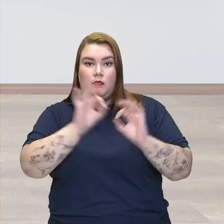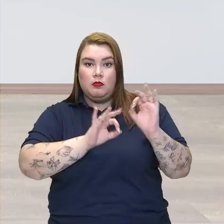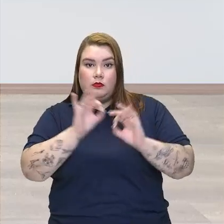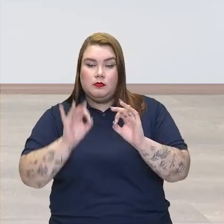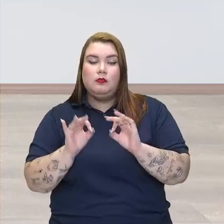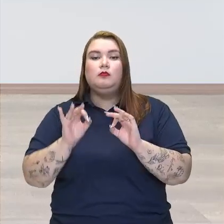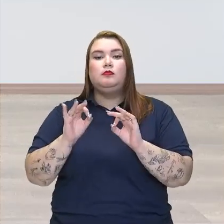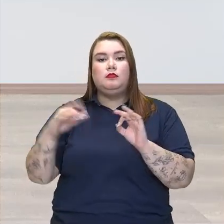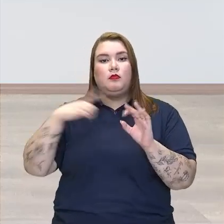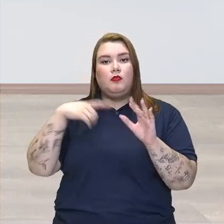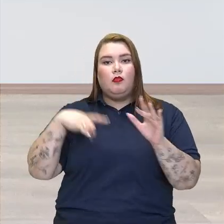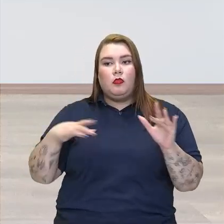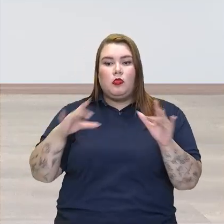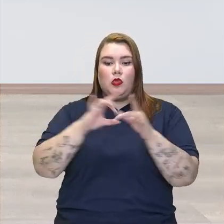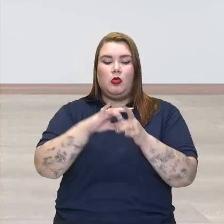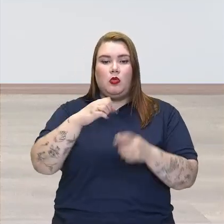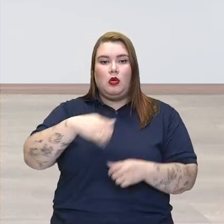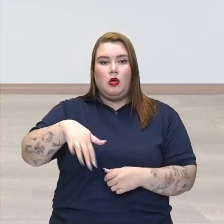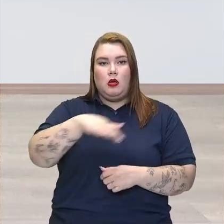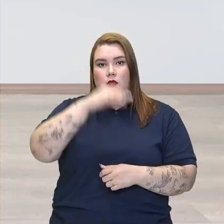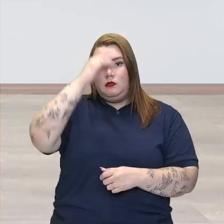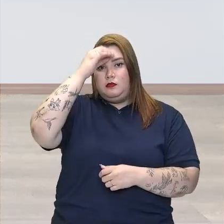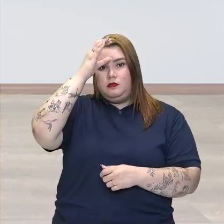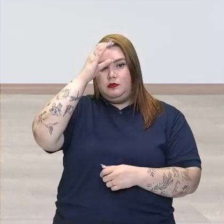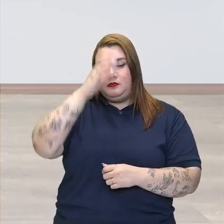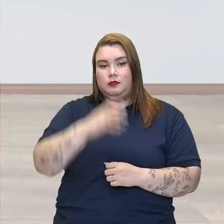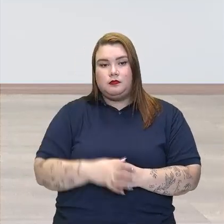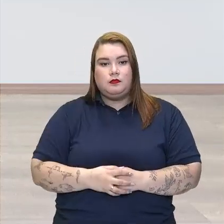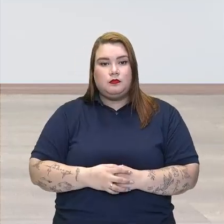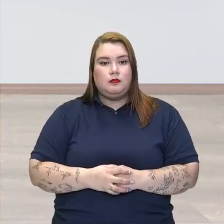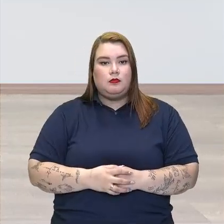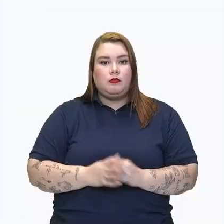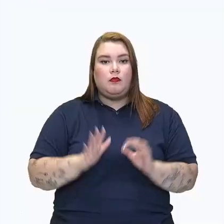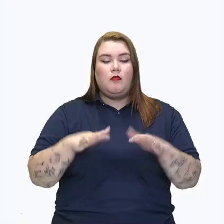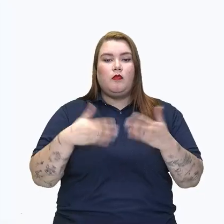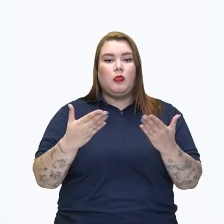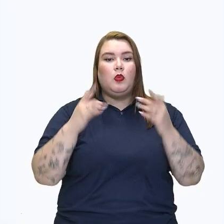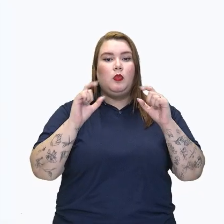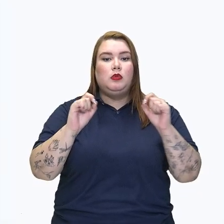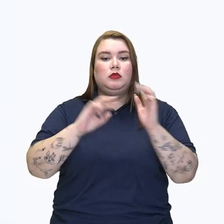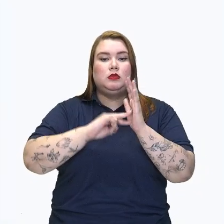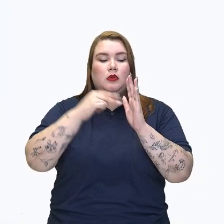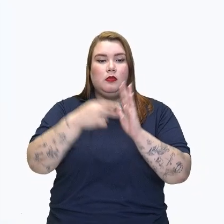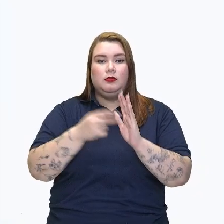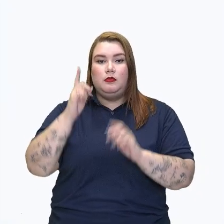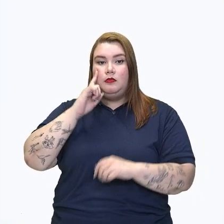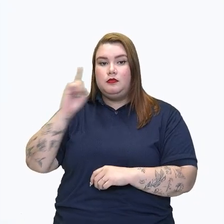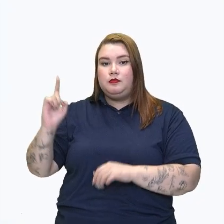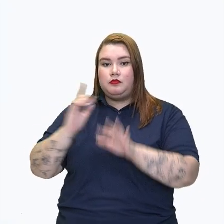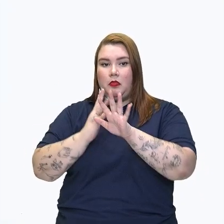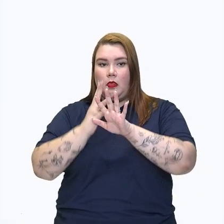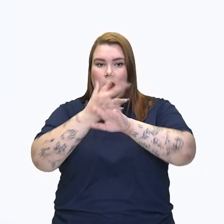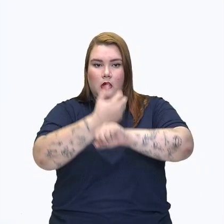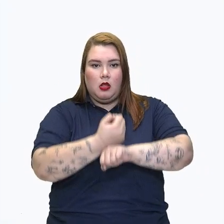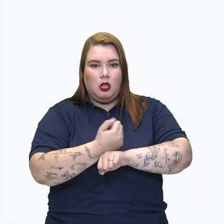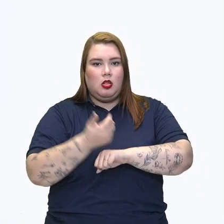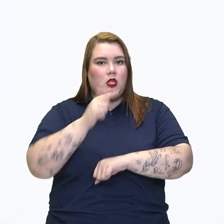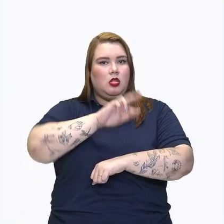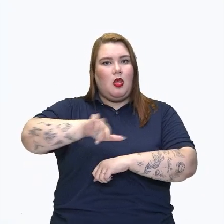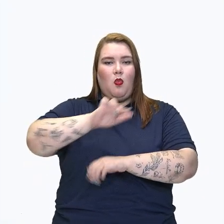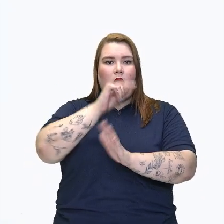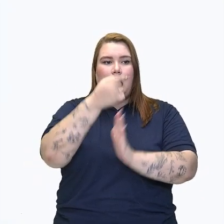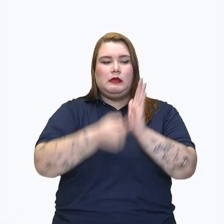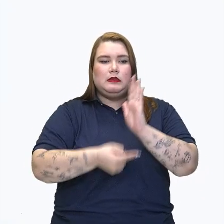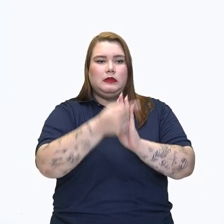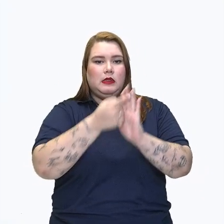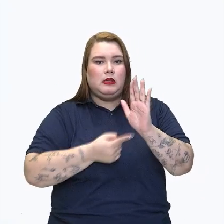que envolva toda a área do conhecimento. E só reforçando aí o que é interdisciplinaridade, né? Ela não elimina as disciplinas, mas